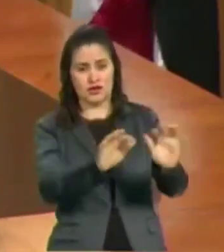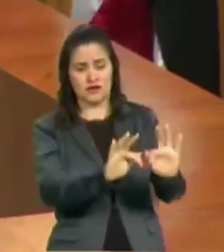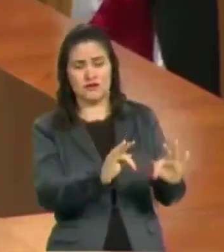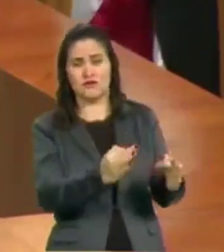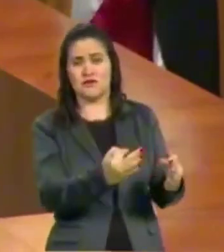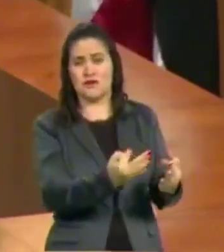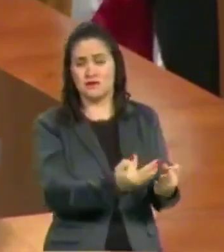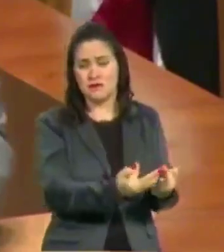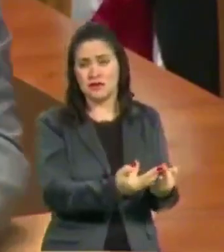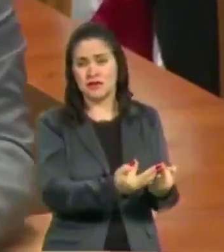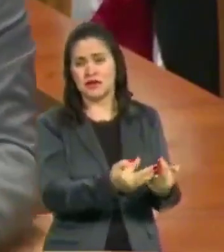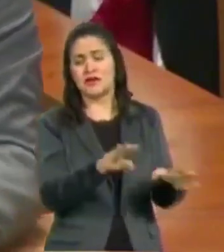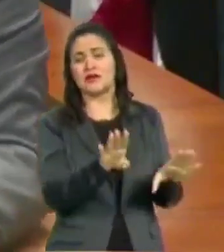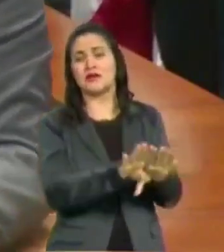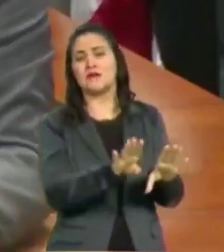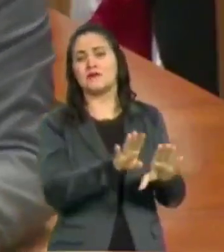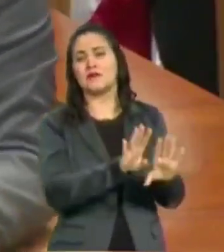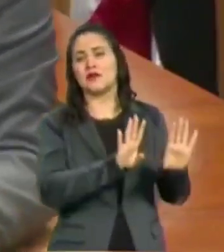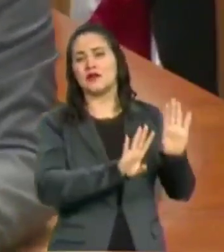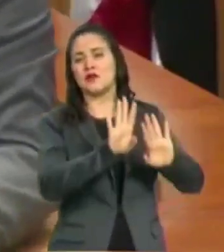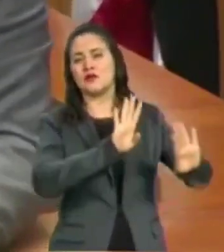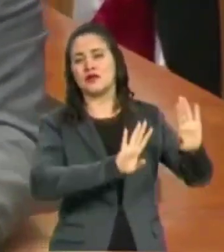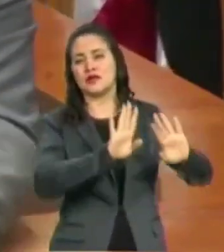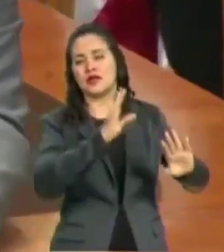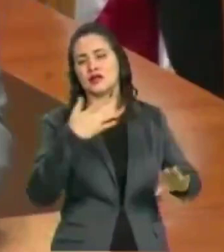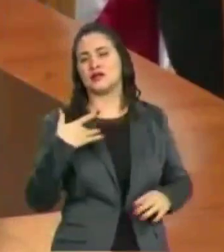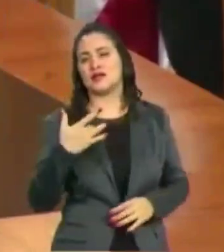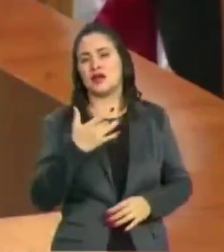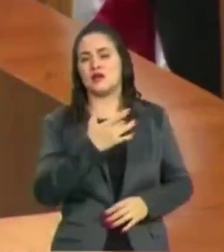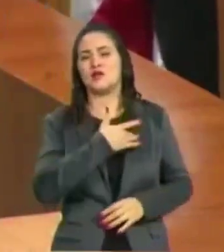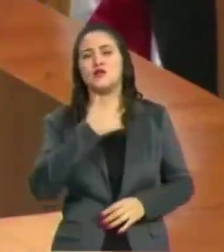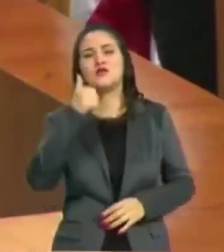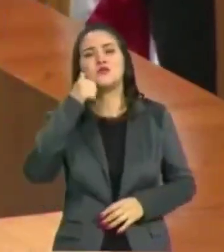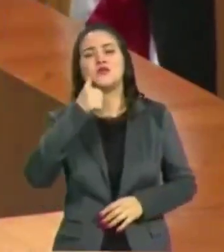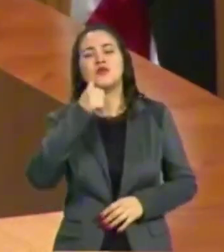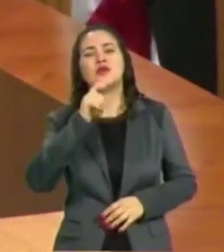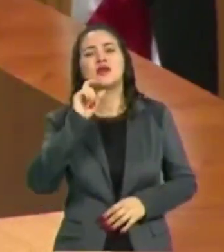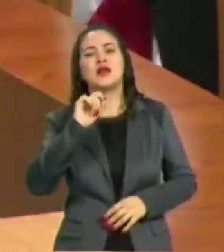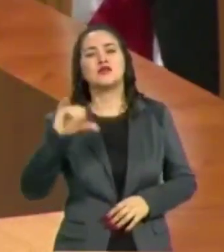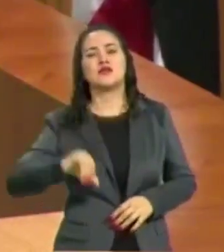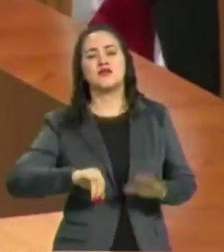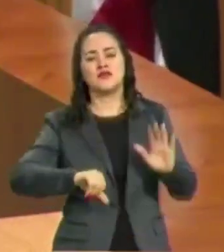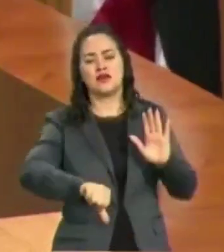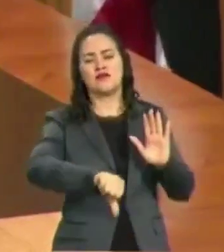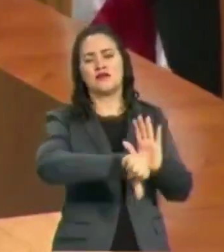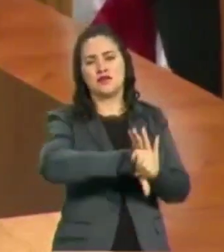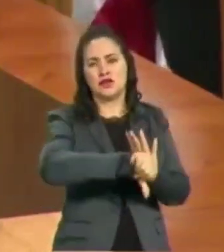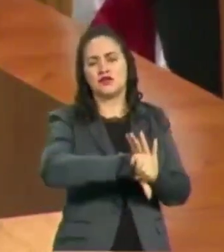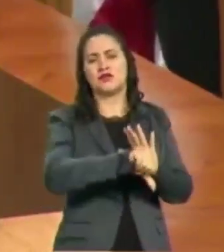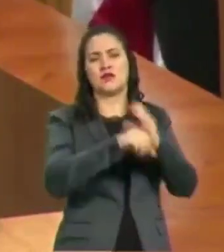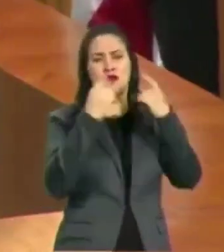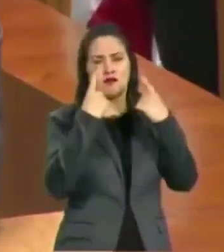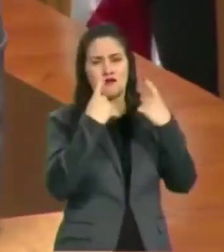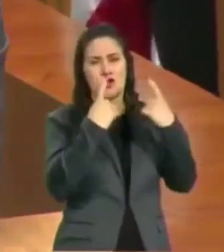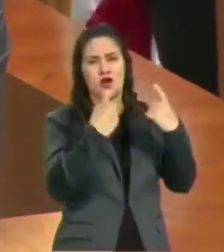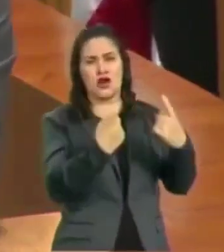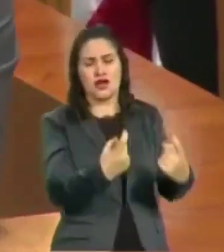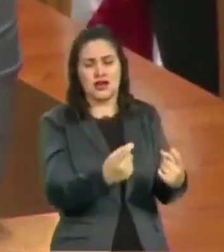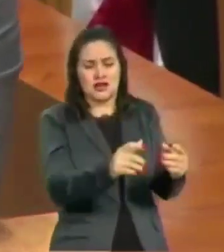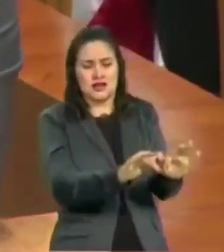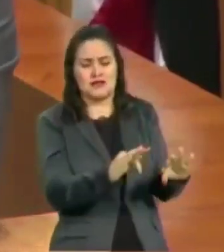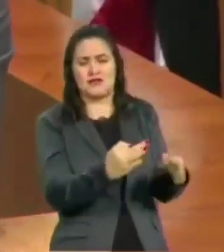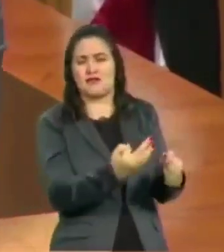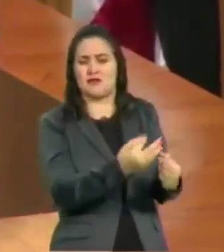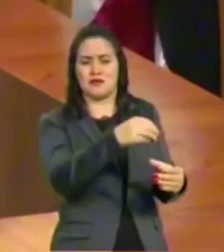a tratamento de saúde também às mulheres vítimas de violência doméstica. Então, aqui eu quero